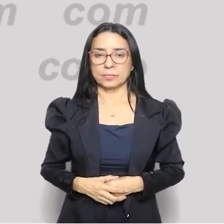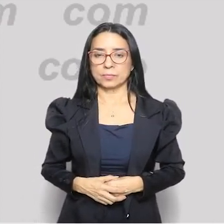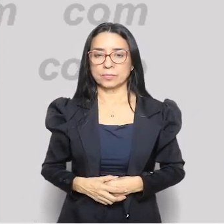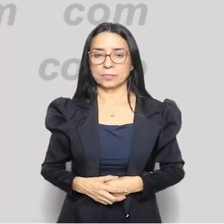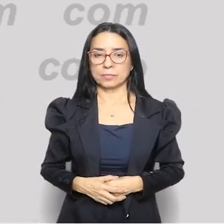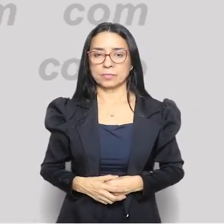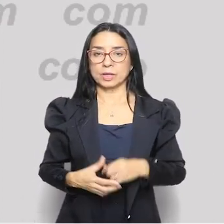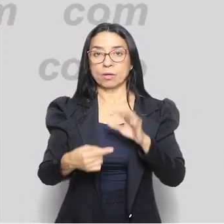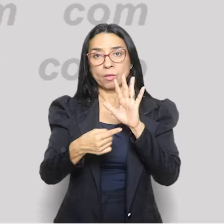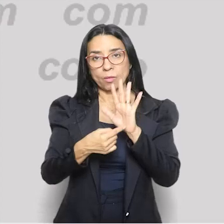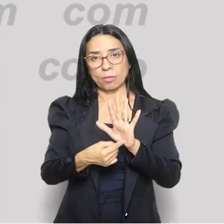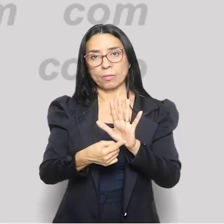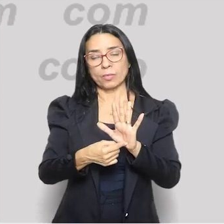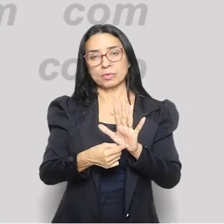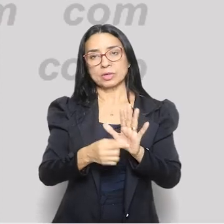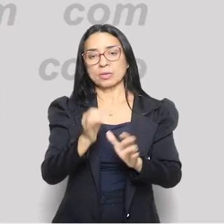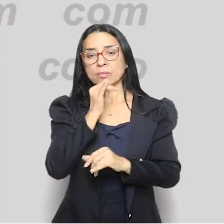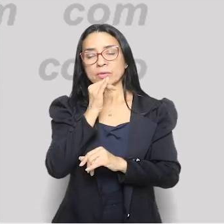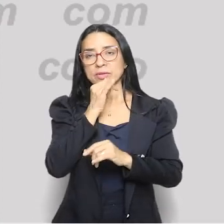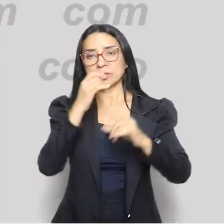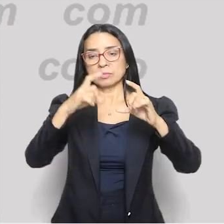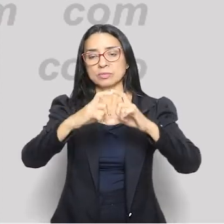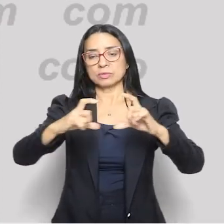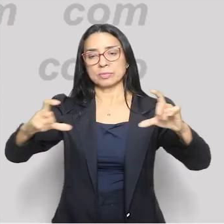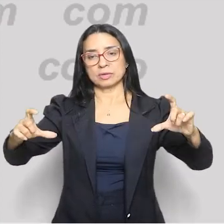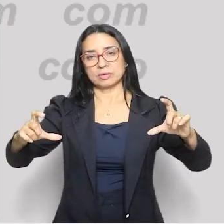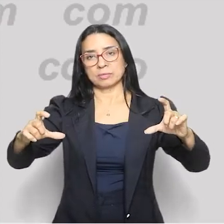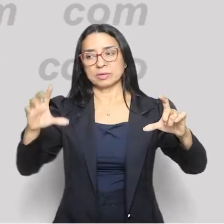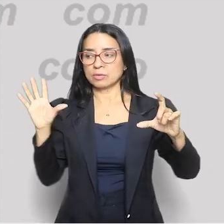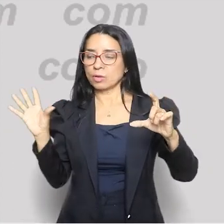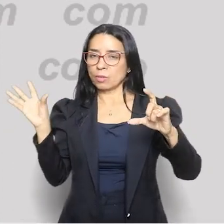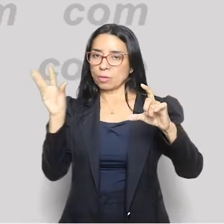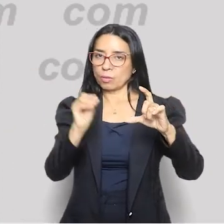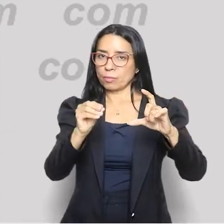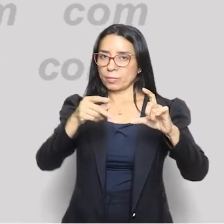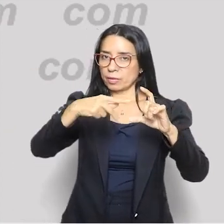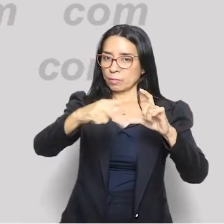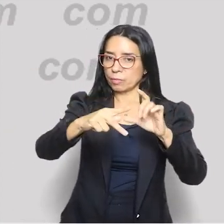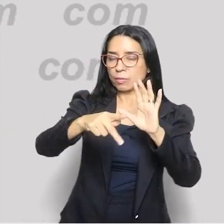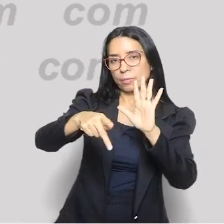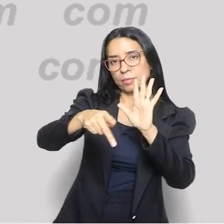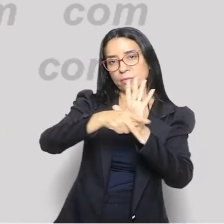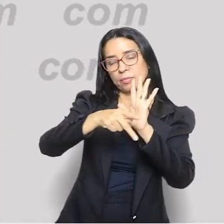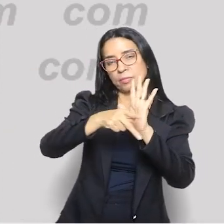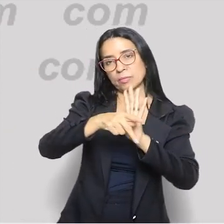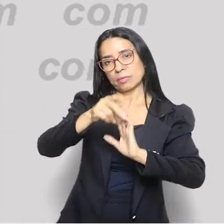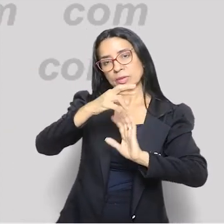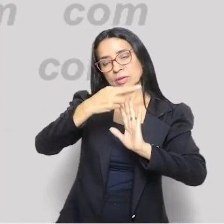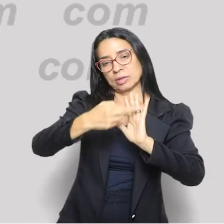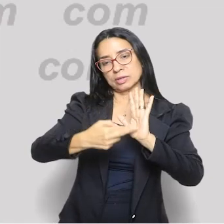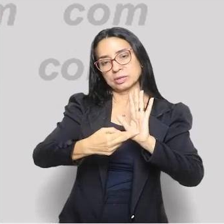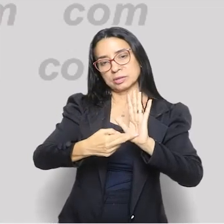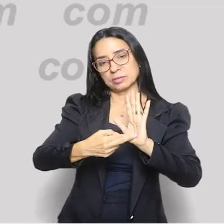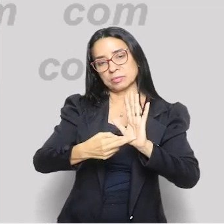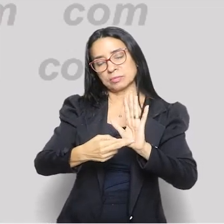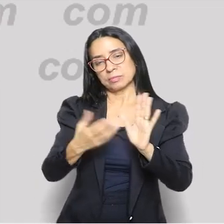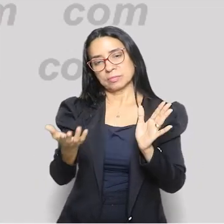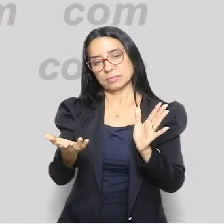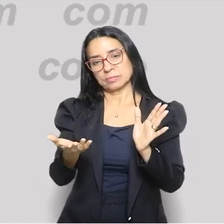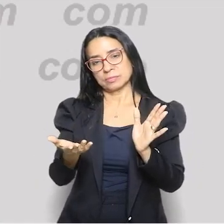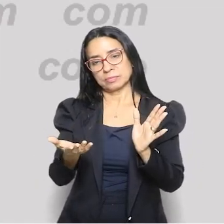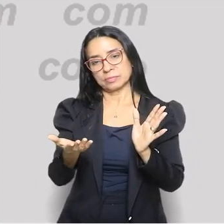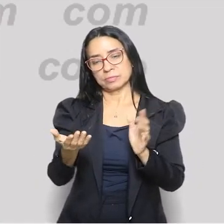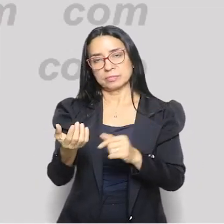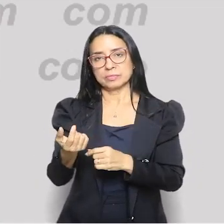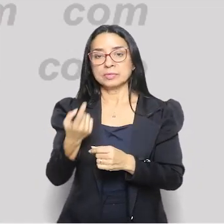para que você já coloque aí na sua redação e não erre mais. Olha como é que a gente começa com o operador argumentativo e a